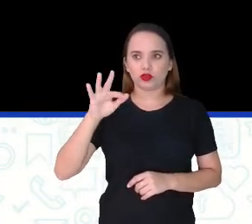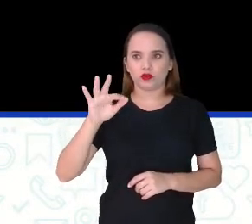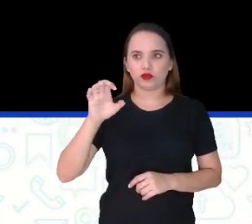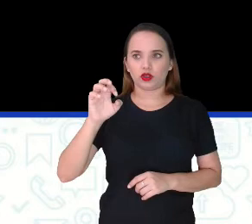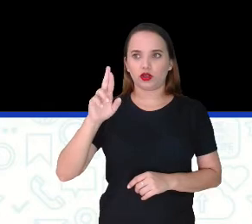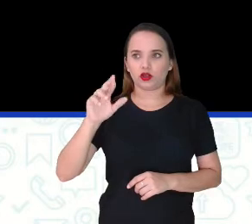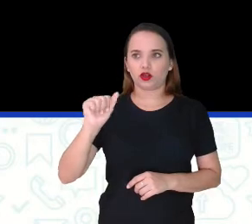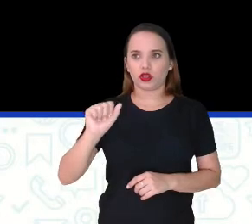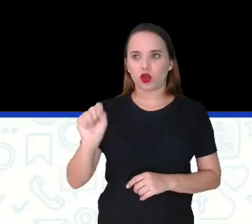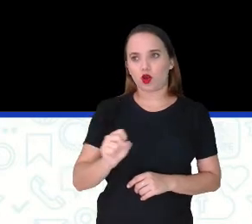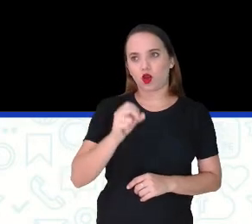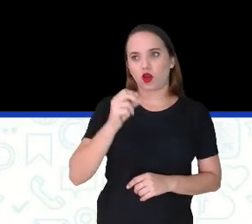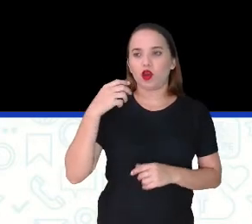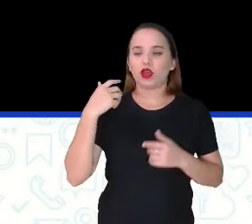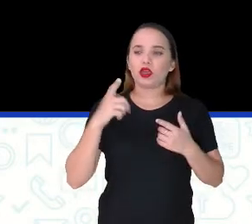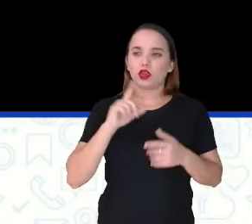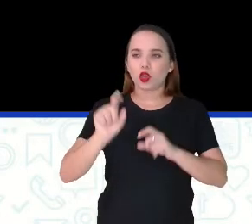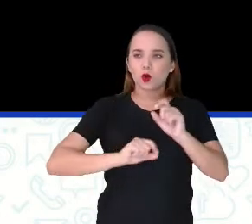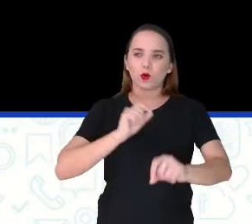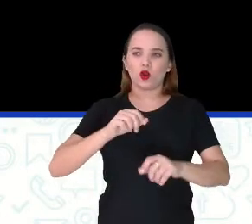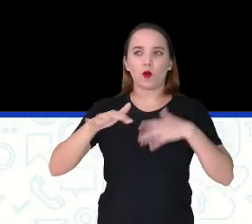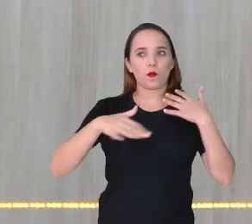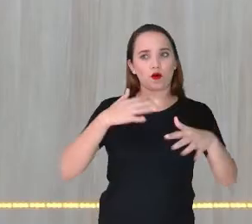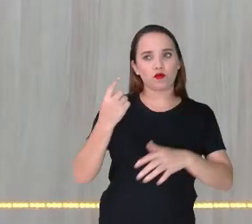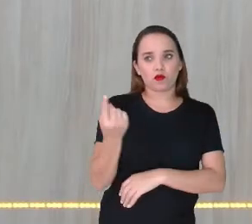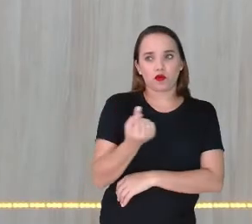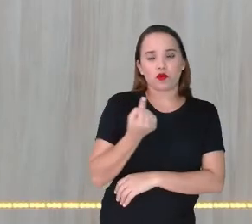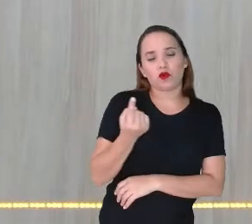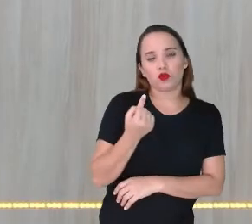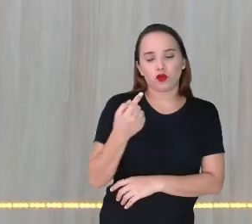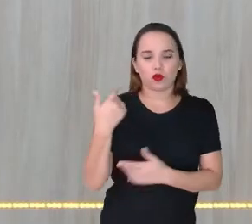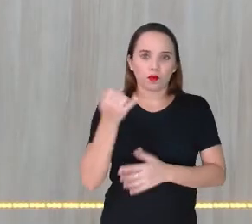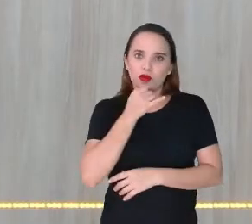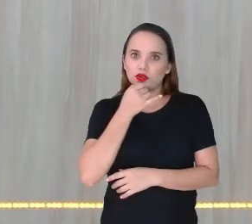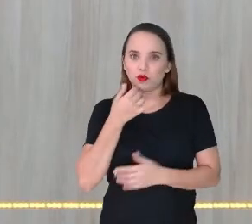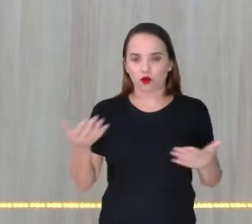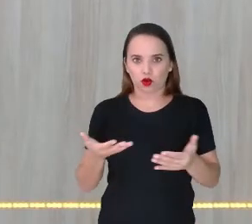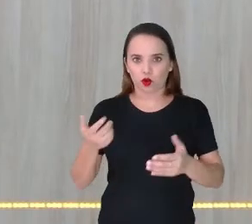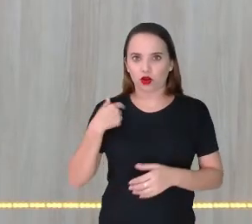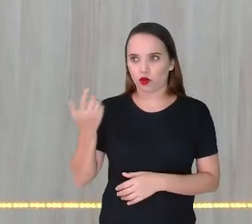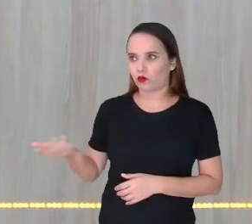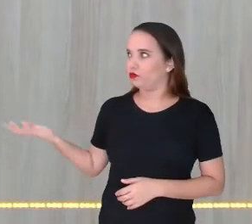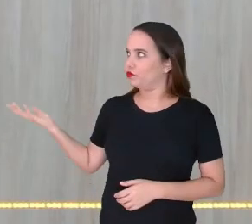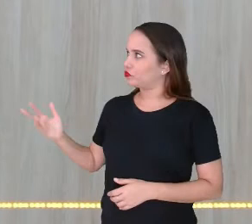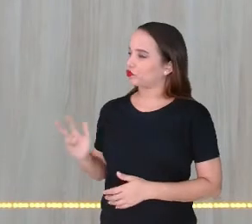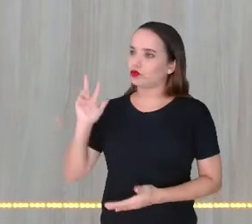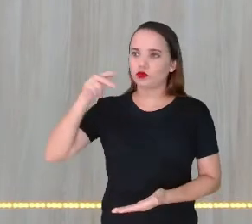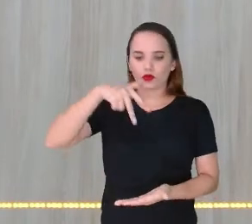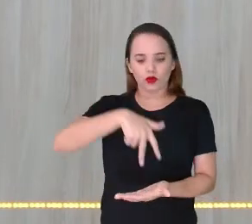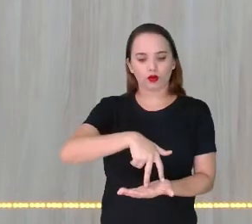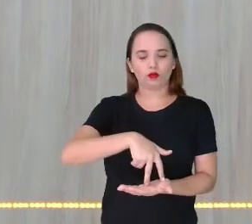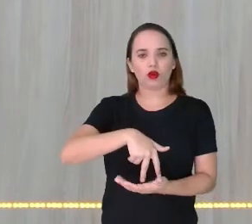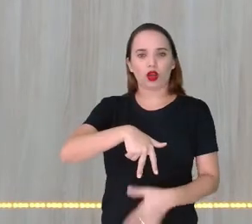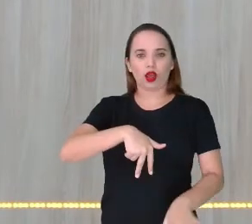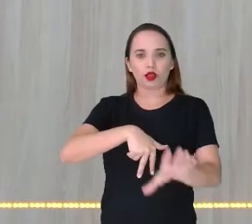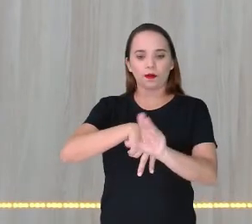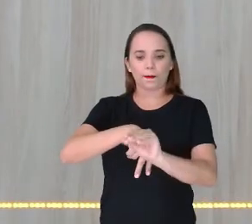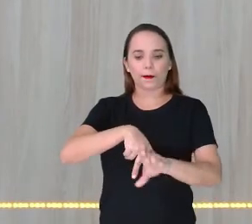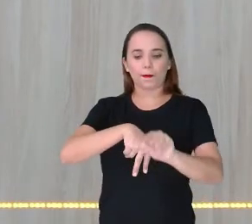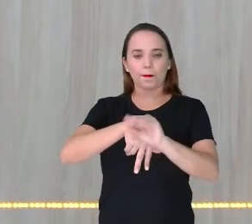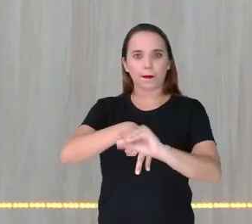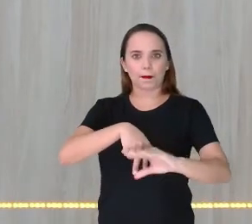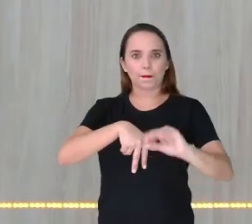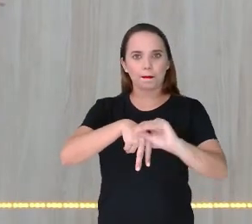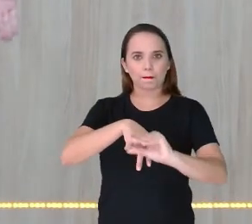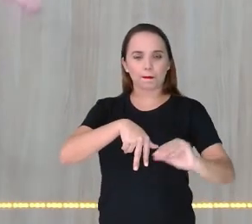que se movimenta. Então, eu, por exemplo, aqui nesse exato momento, eu estou parado falando com vocês. Segundo Laban,